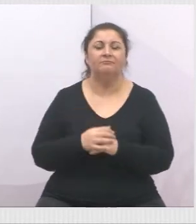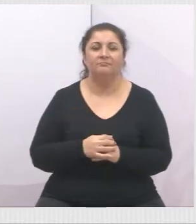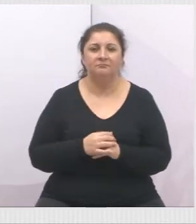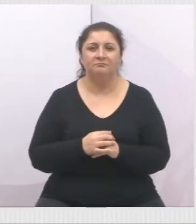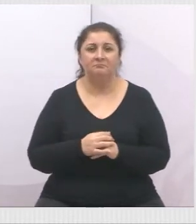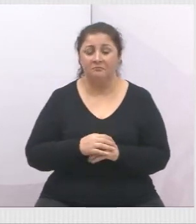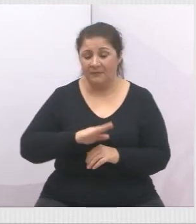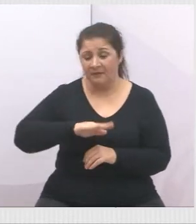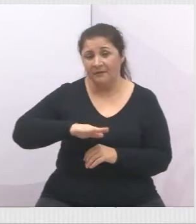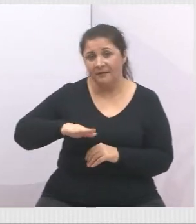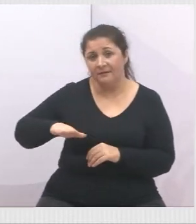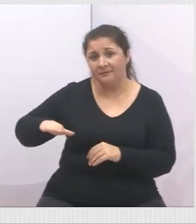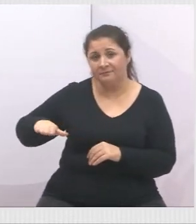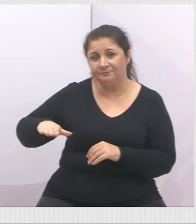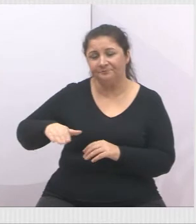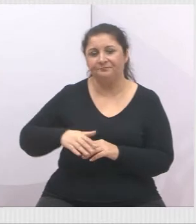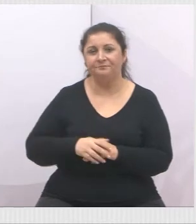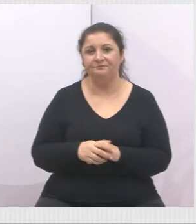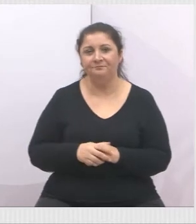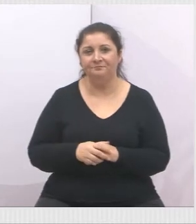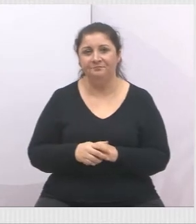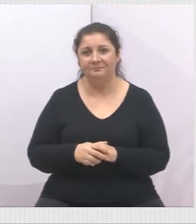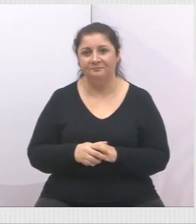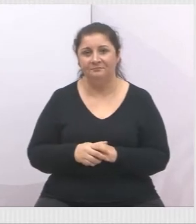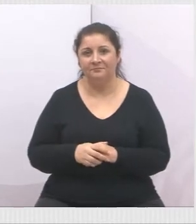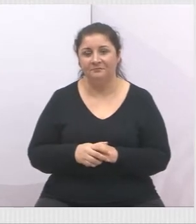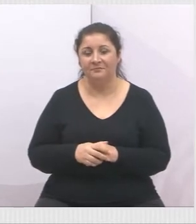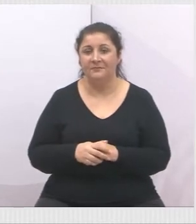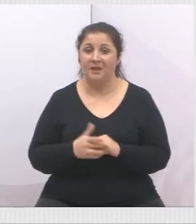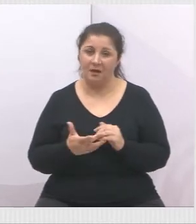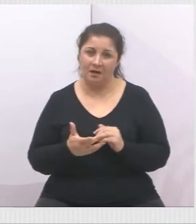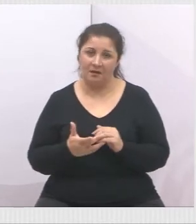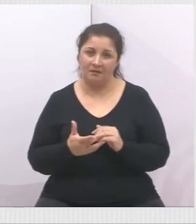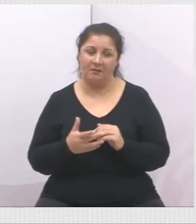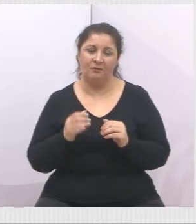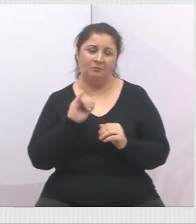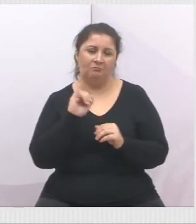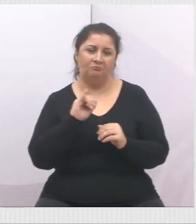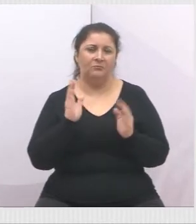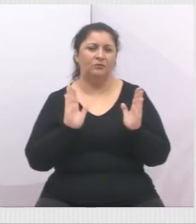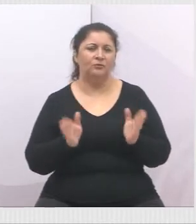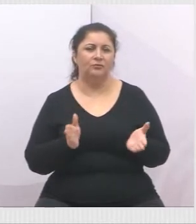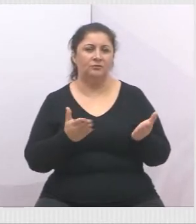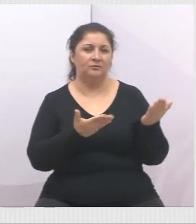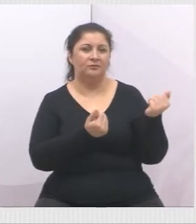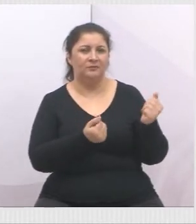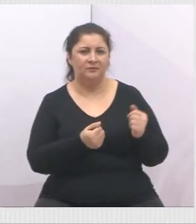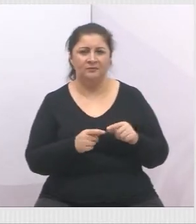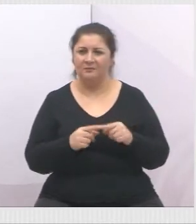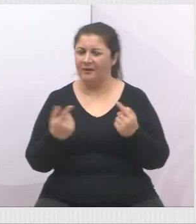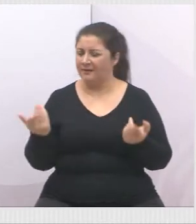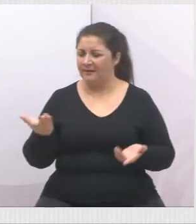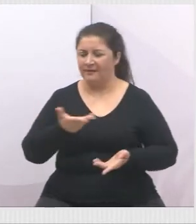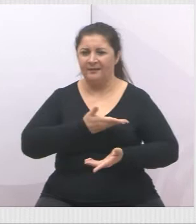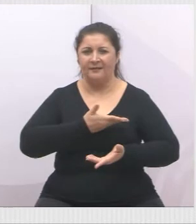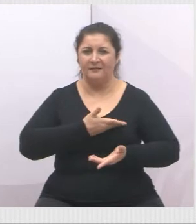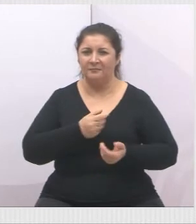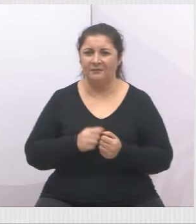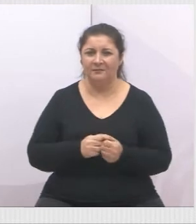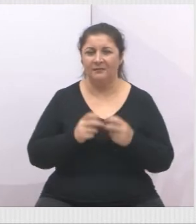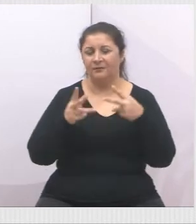uma criança e ele era um adolescente, mas nos dávamos muito bem. Dormíamos no mesmo